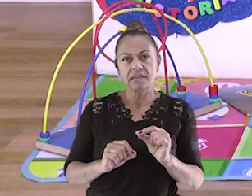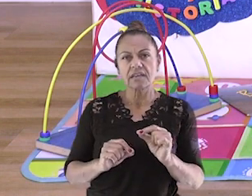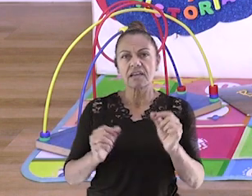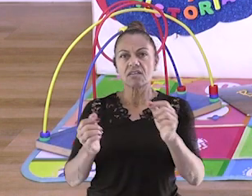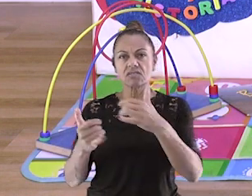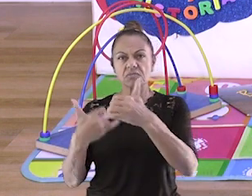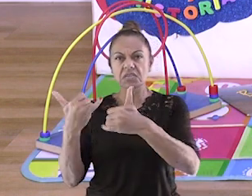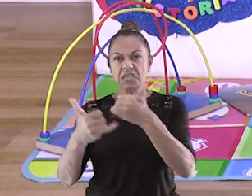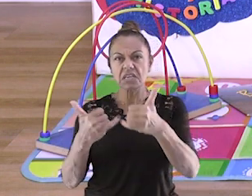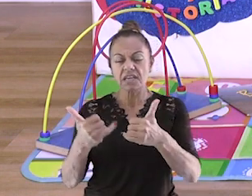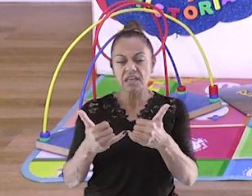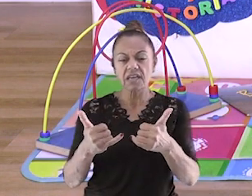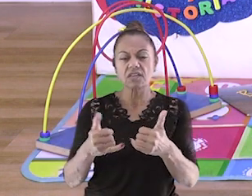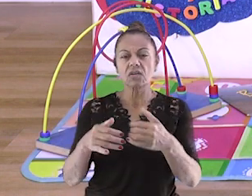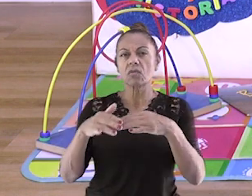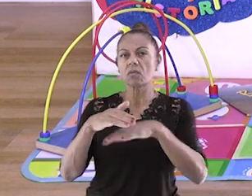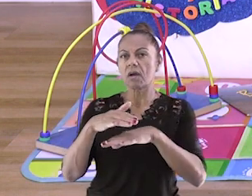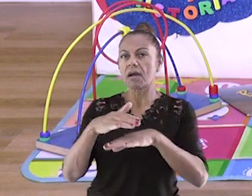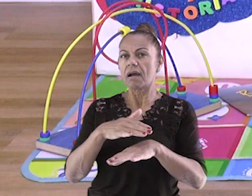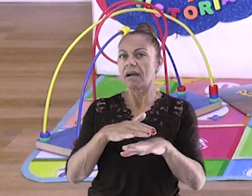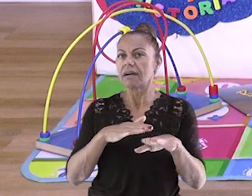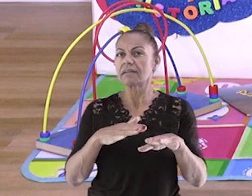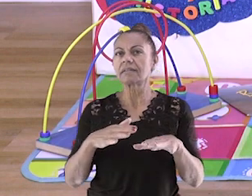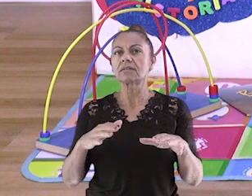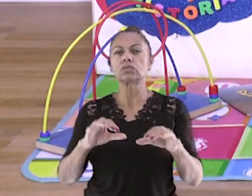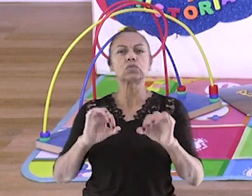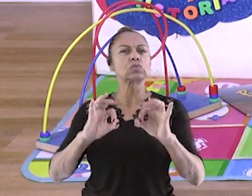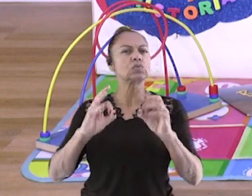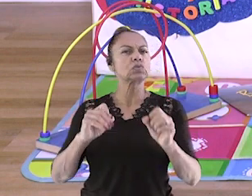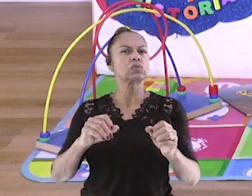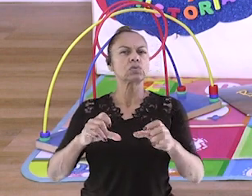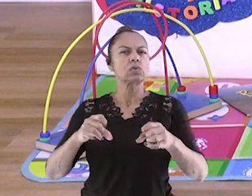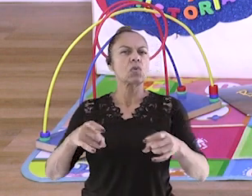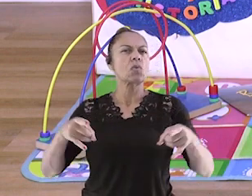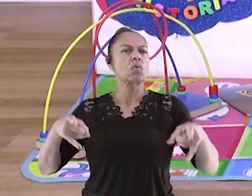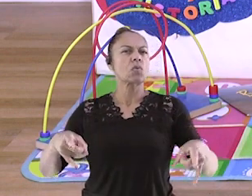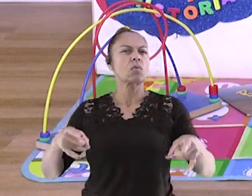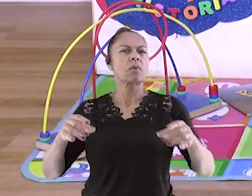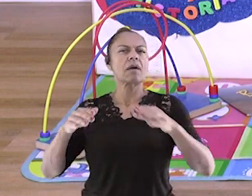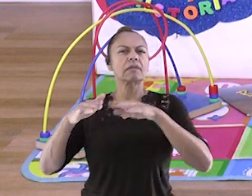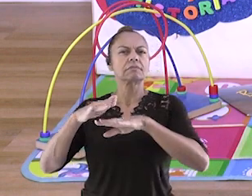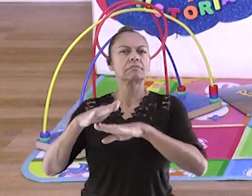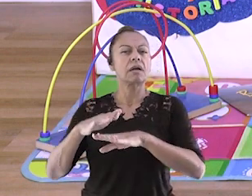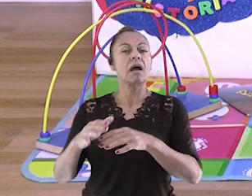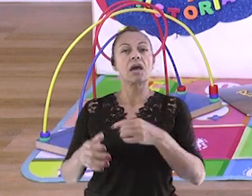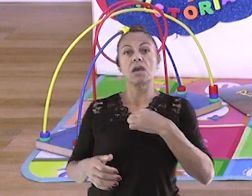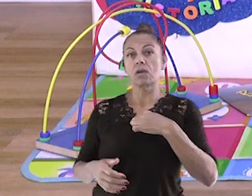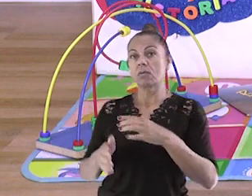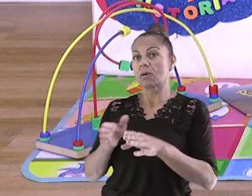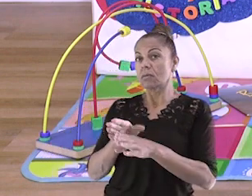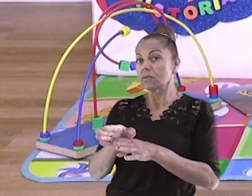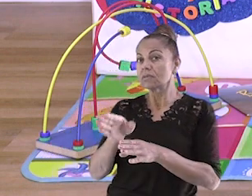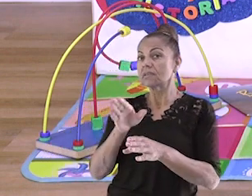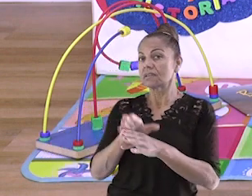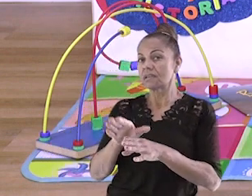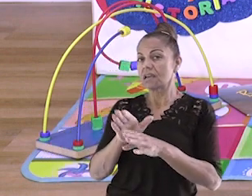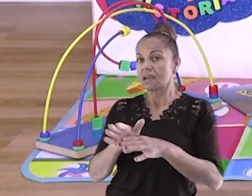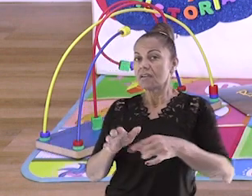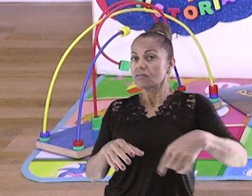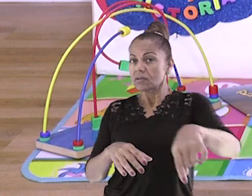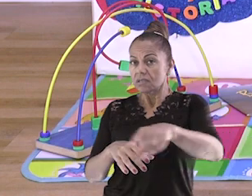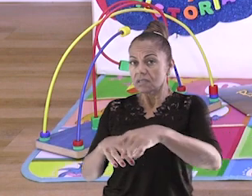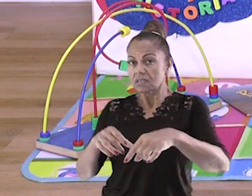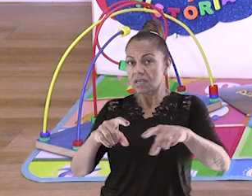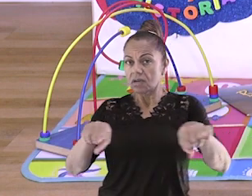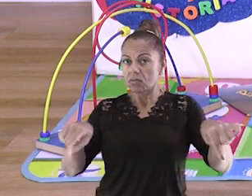ó, Beleléu também já visitou a casa dela. Então, eu aconselhei ela para arrumar